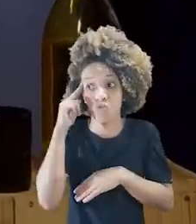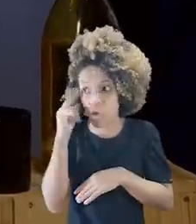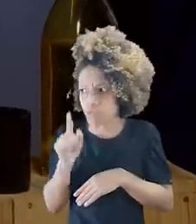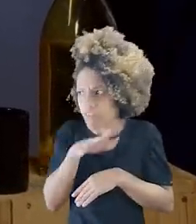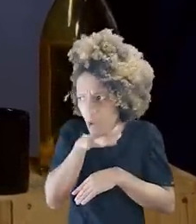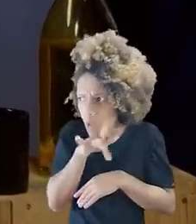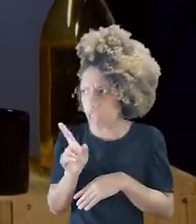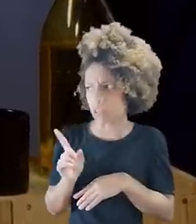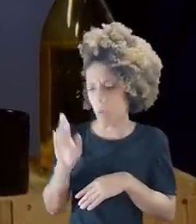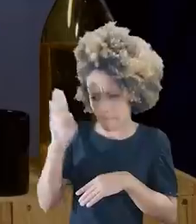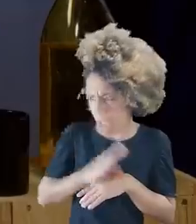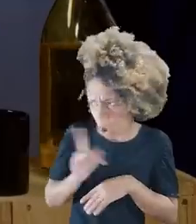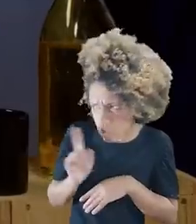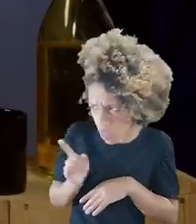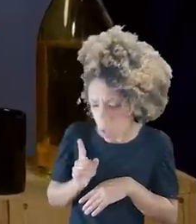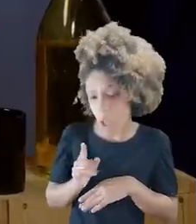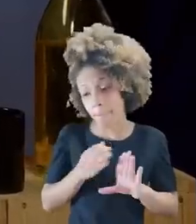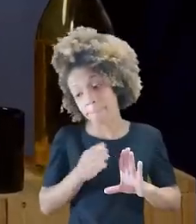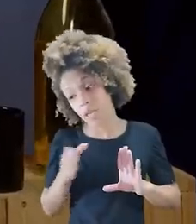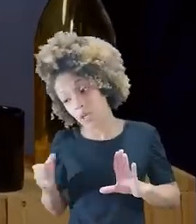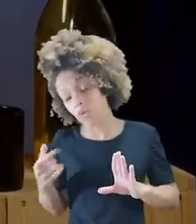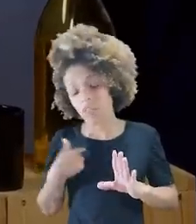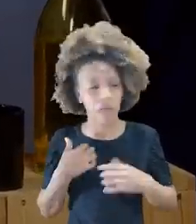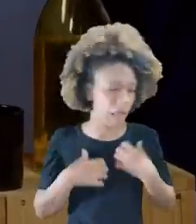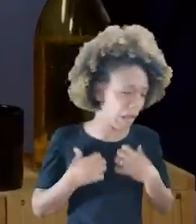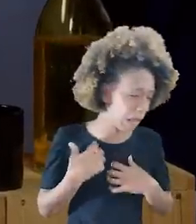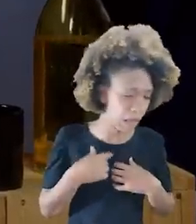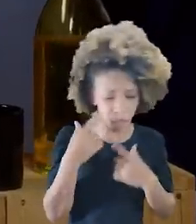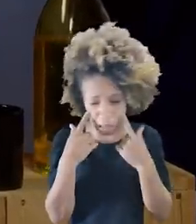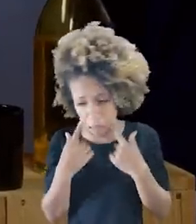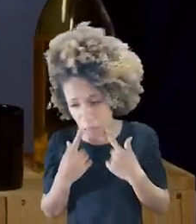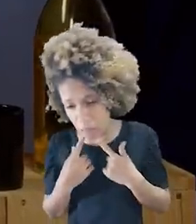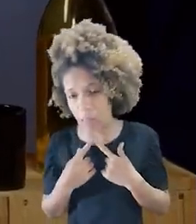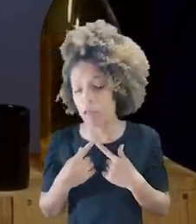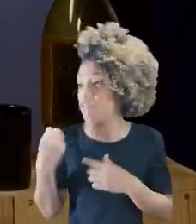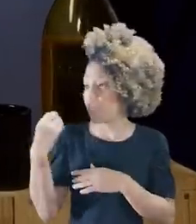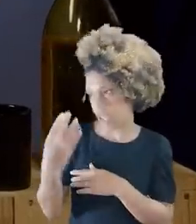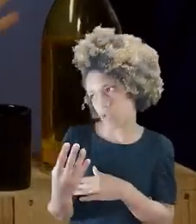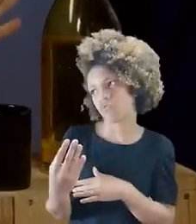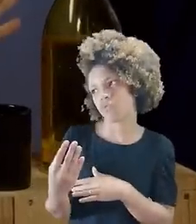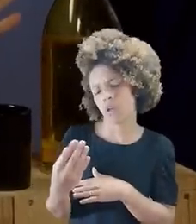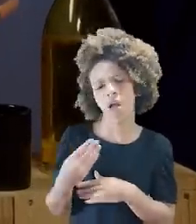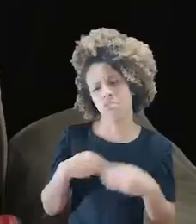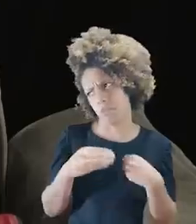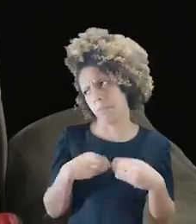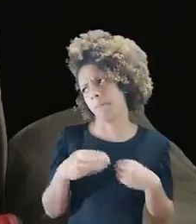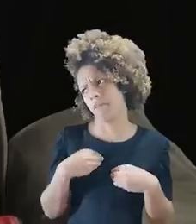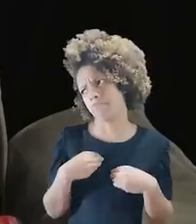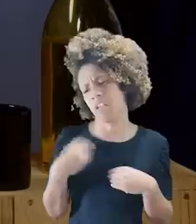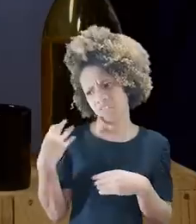mal eu tava mal Em alguns momentos que eu ficava lá sozinha em hotel a gente sabe quando a gente viaja muito como que é né é deprimente